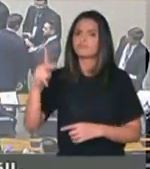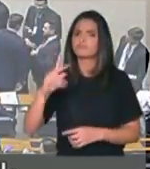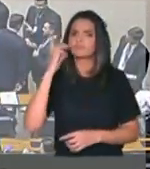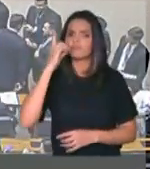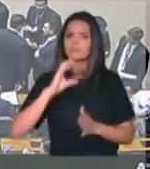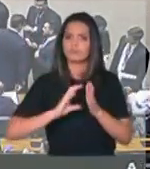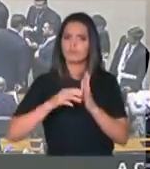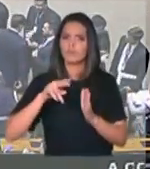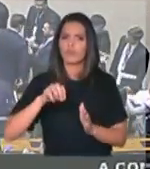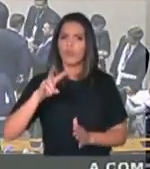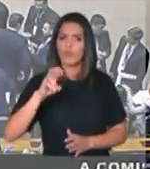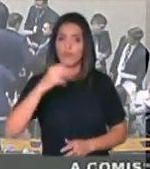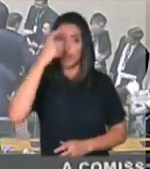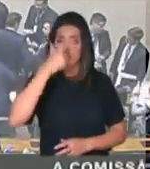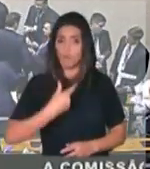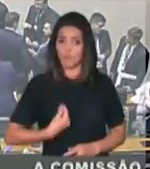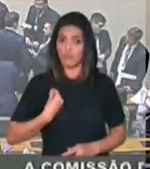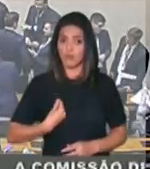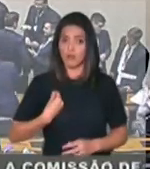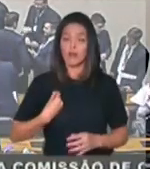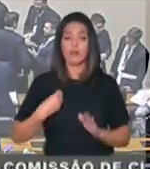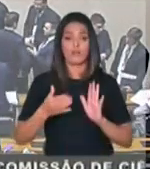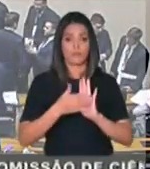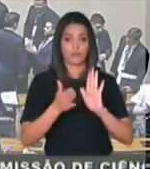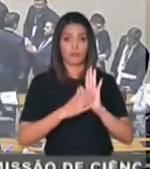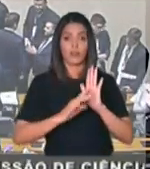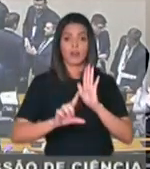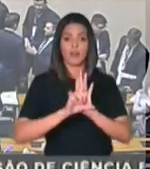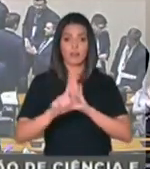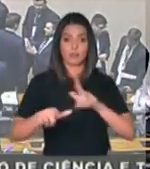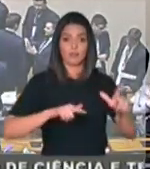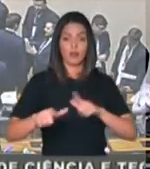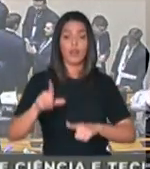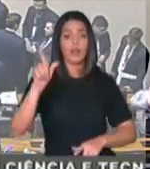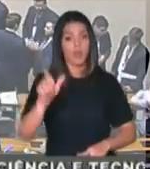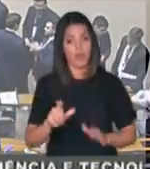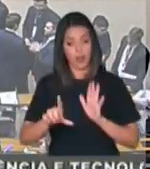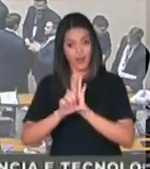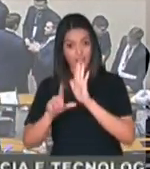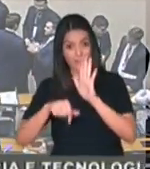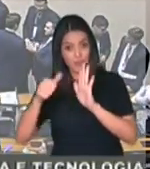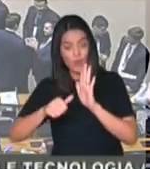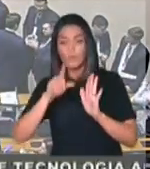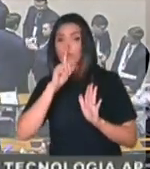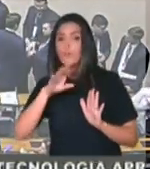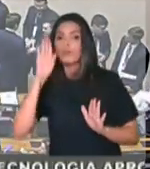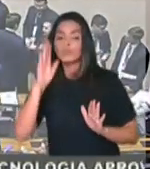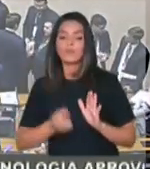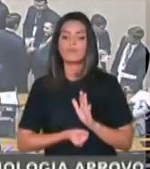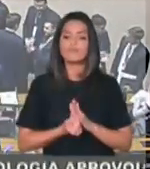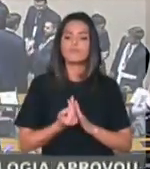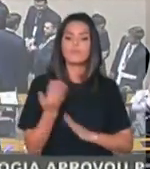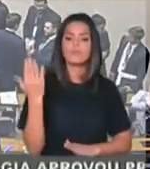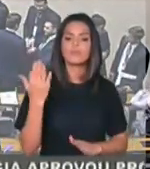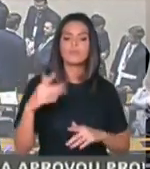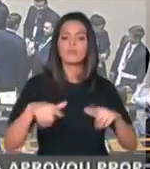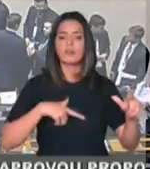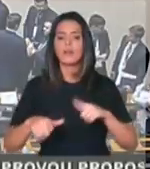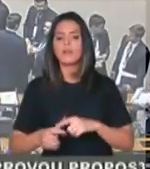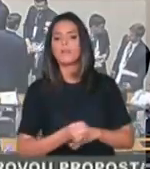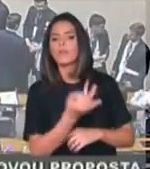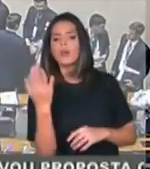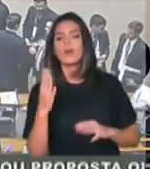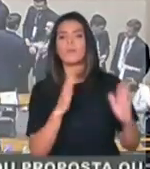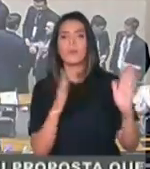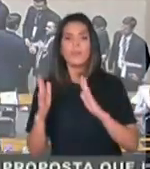na votação da reforma trabalhista. E ela prometeu a geração de milhões de empregos aos brasileiros. Utilizaram-se de um momento de